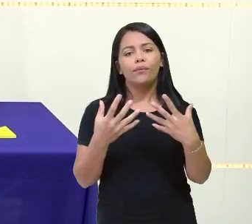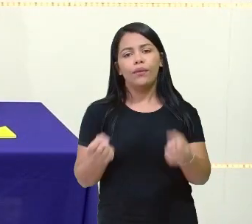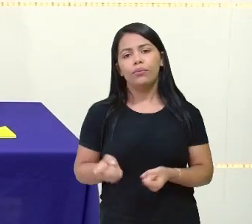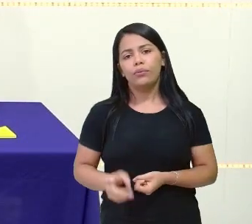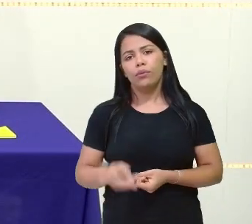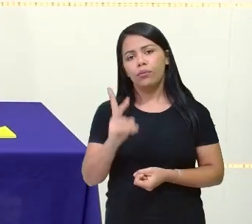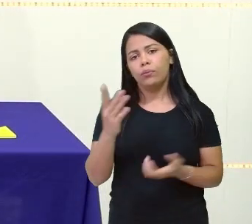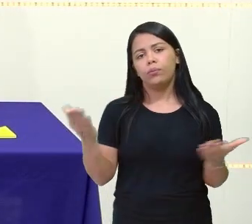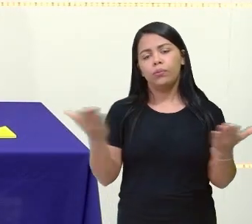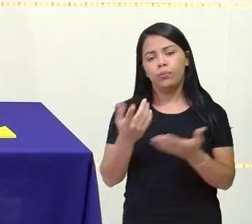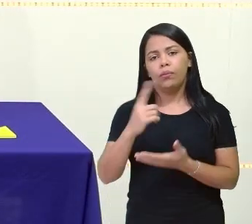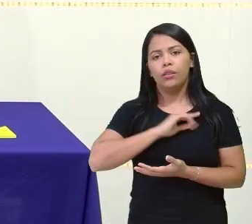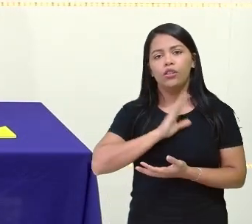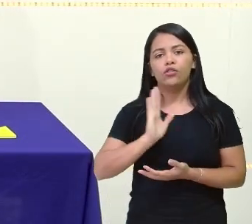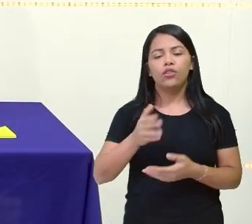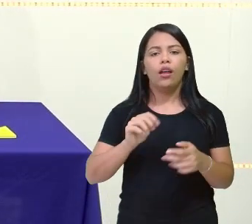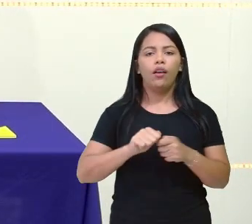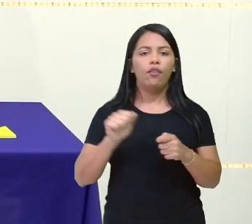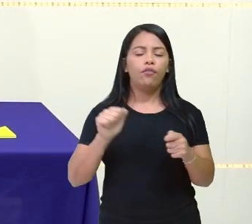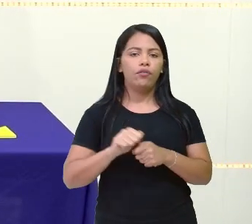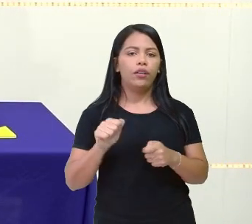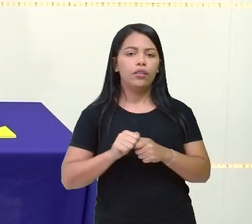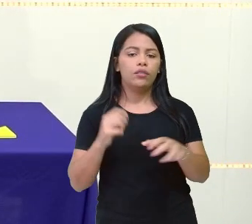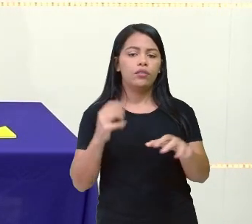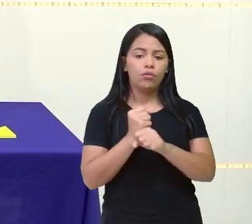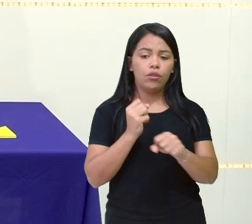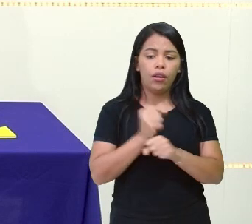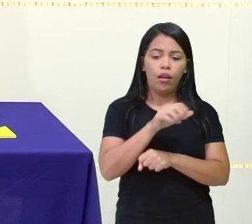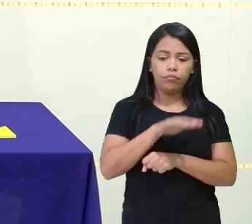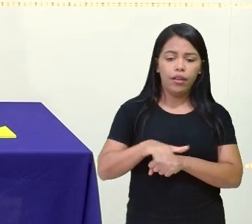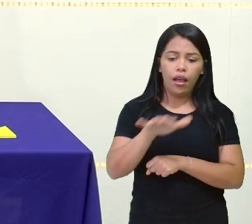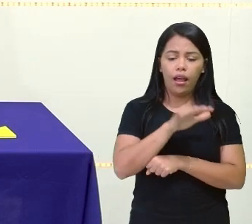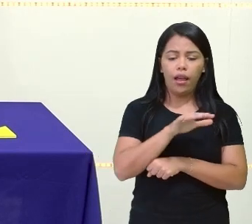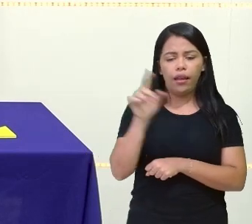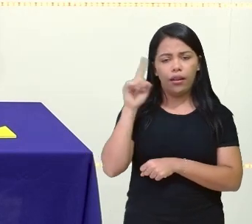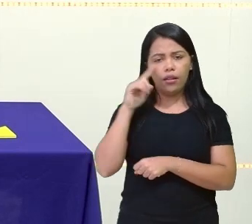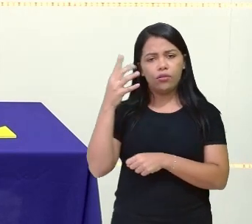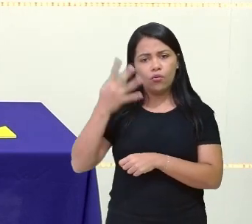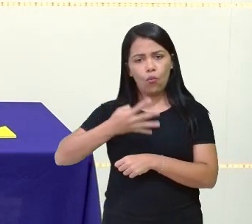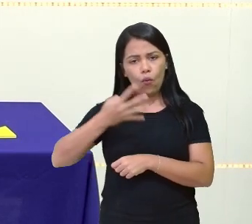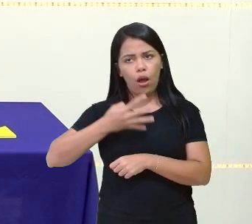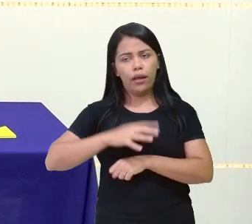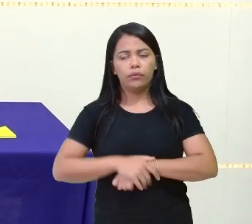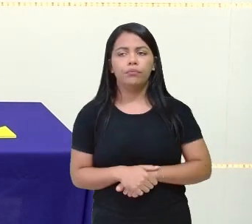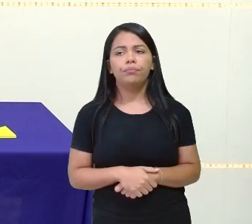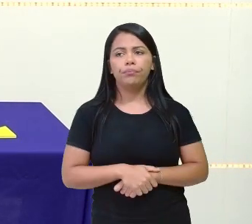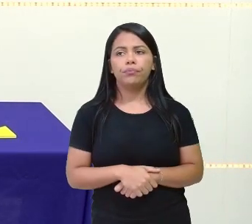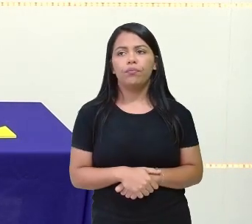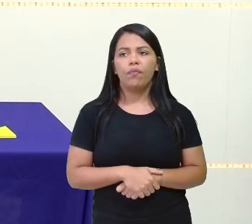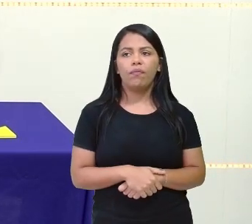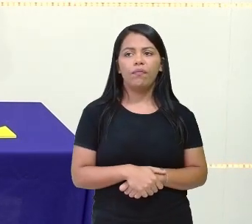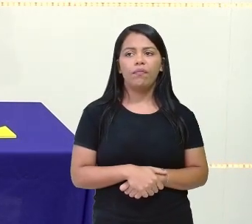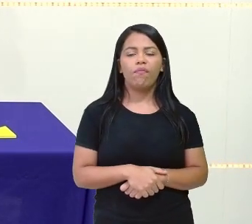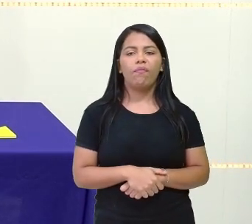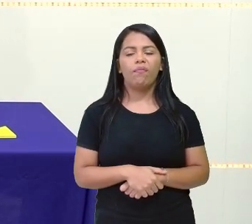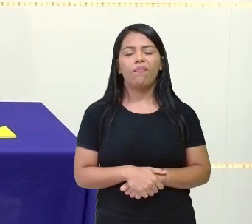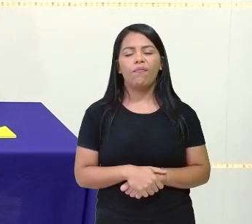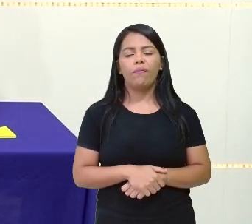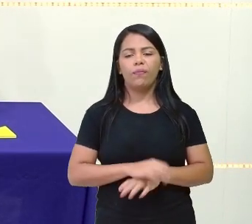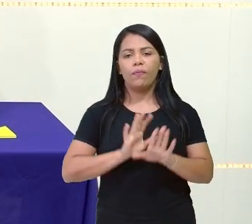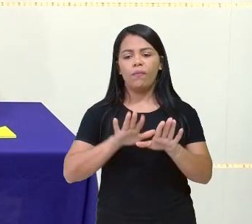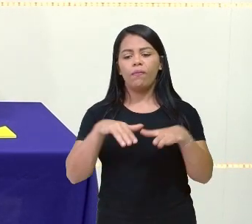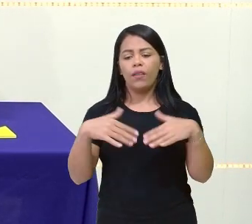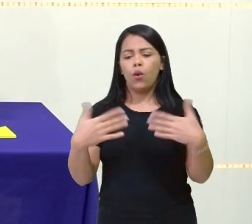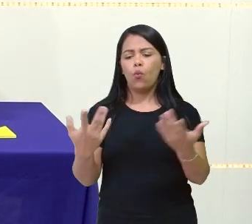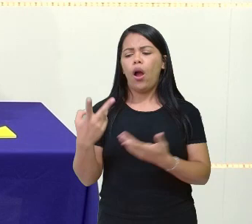continuar. Agora que a gente já calculou a área de cada uma dessas figuras, quais figuras planas possuem